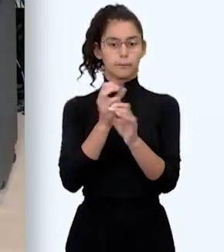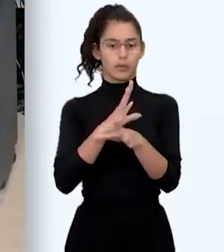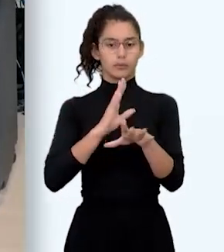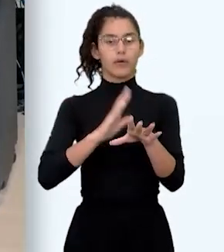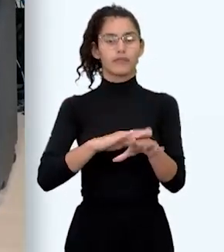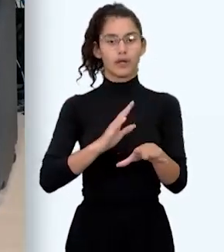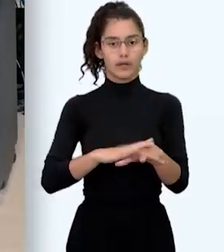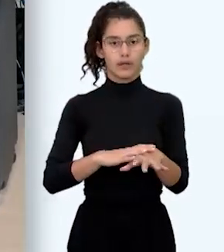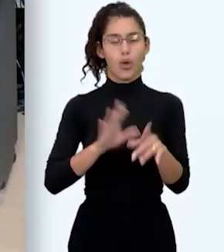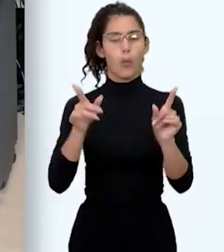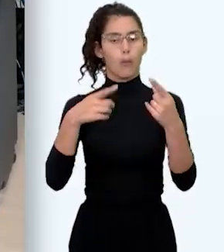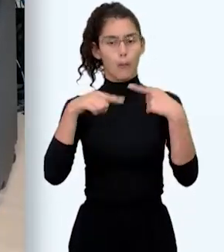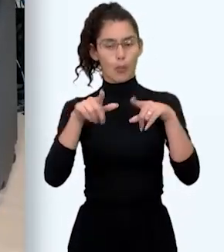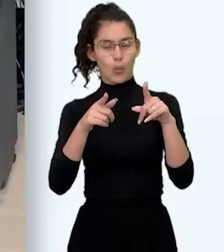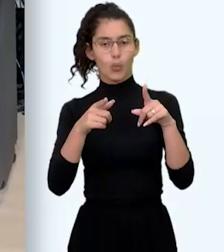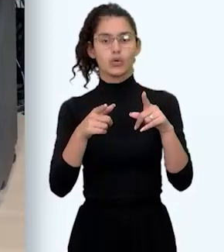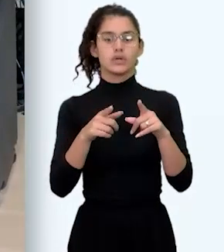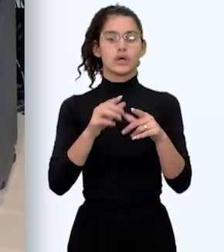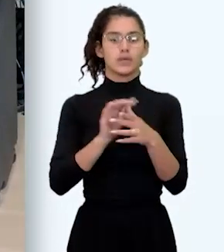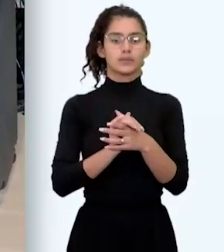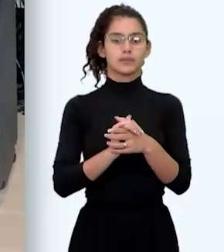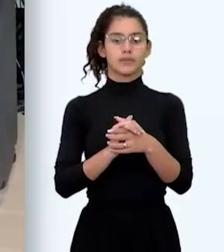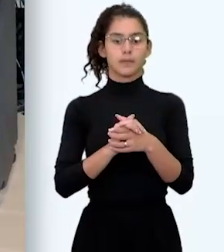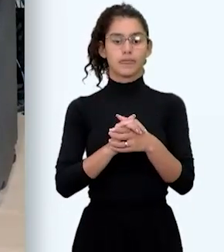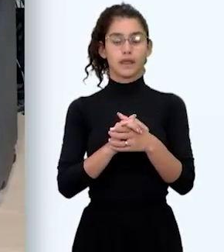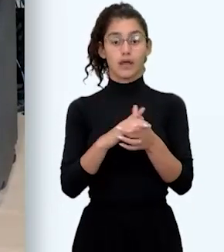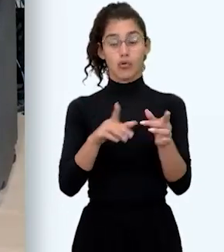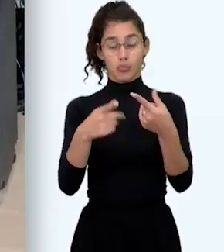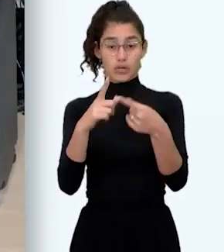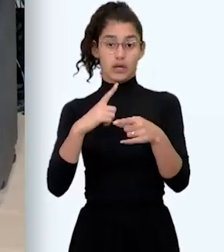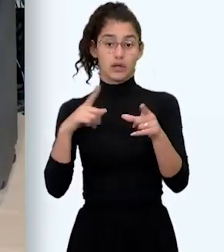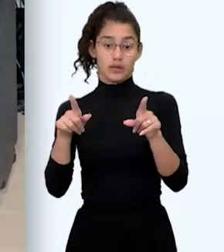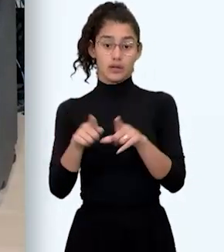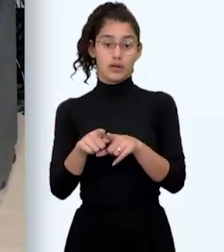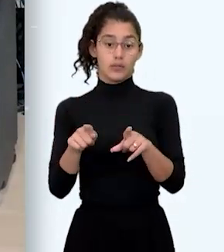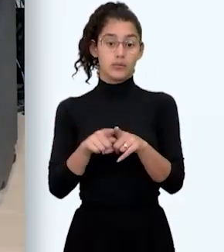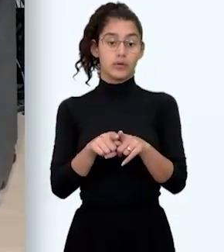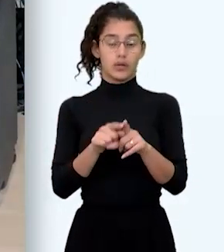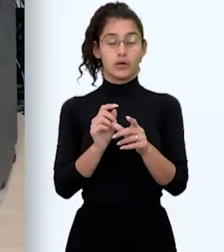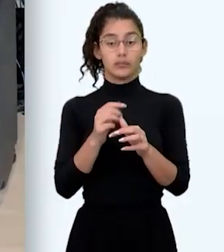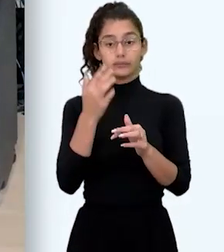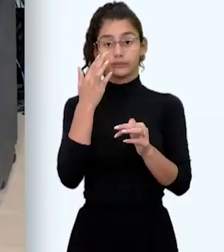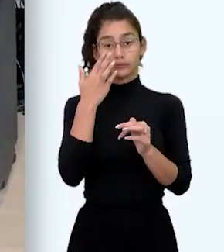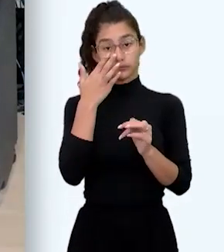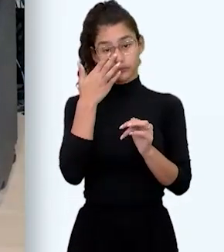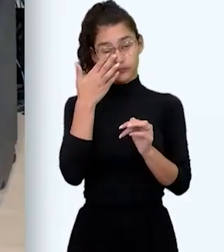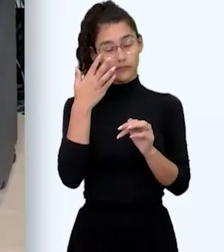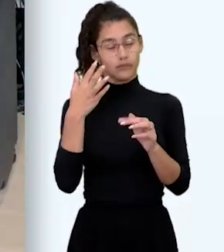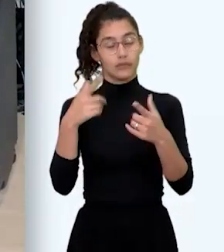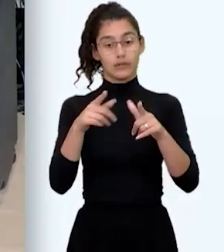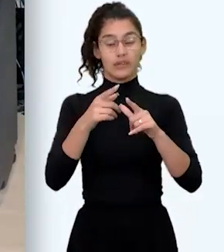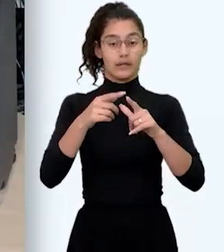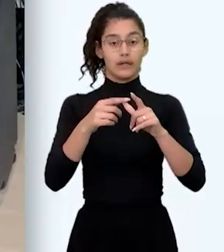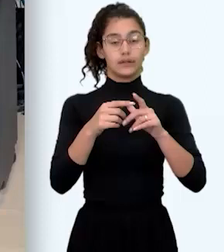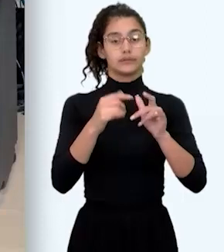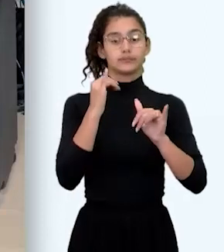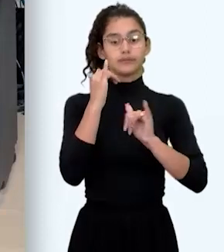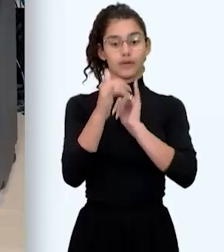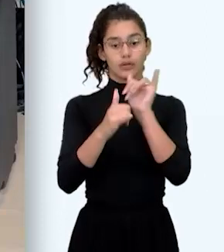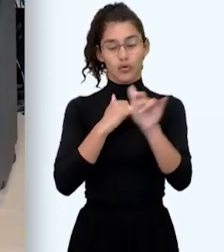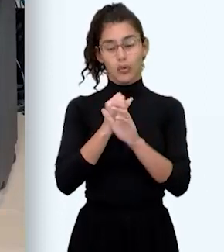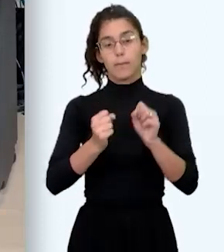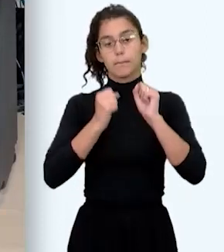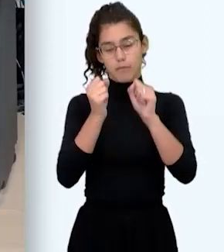a vinheta com música. As músicas, mesmo as trilhas, né? Você tem trilhas brancas na internet que você pode usar sem ter que pagar